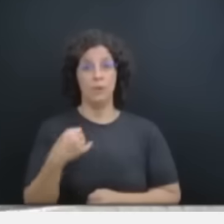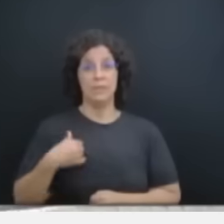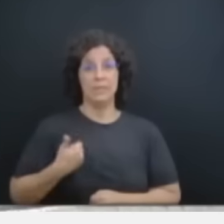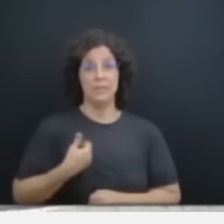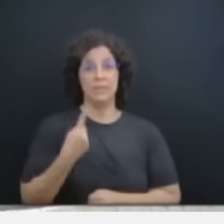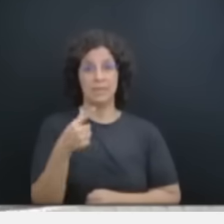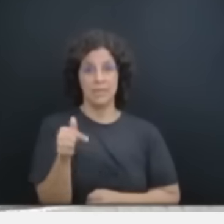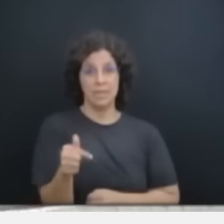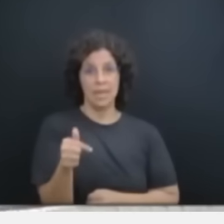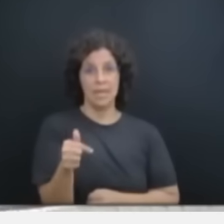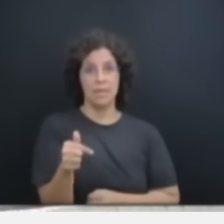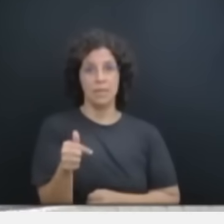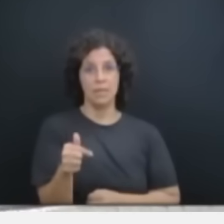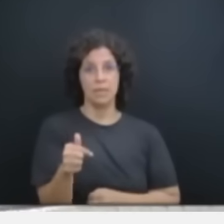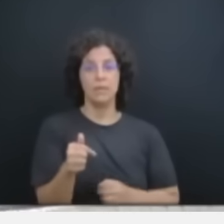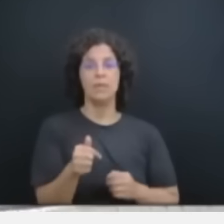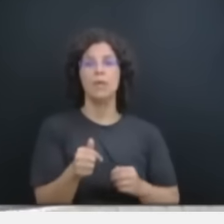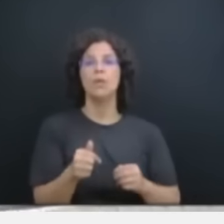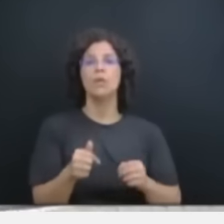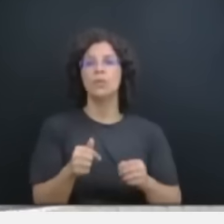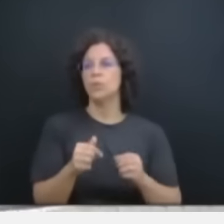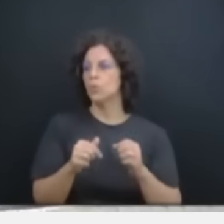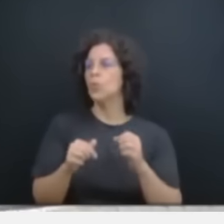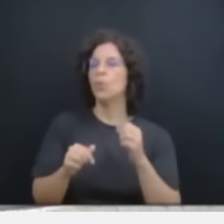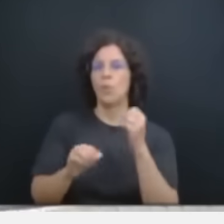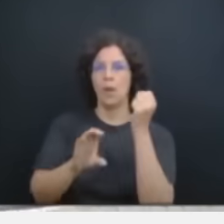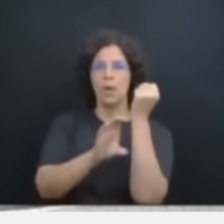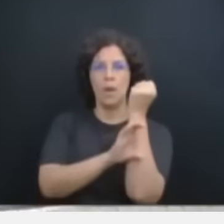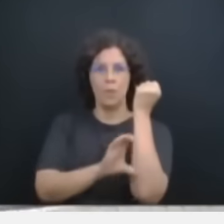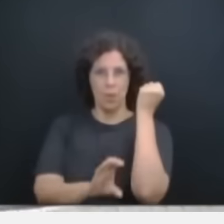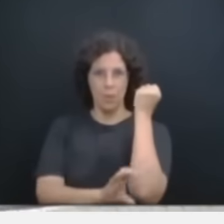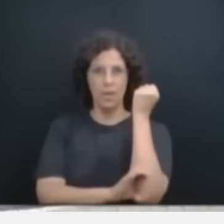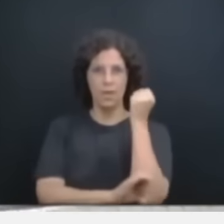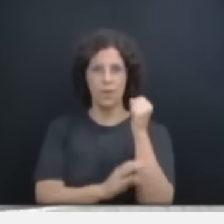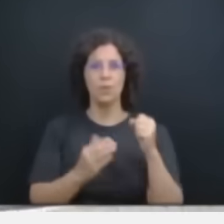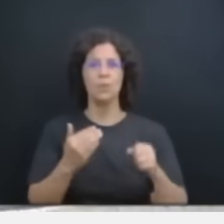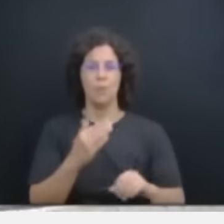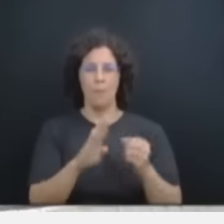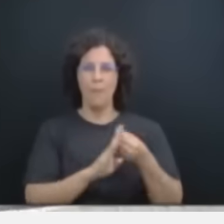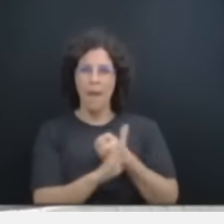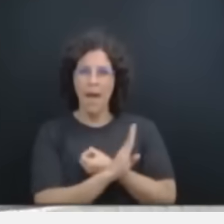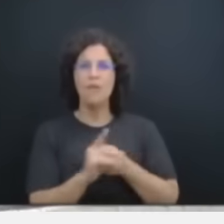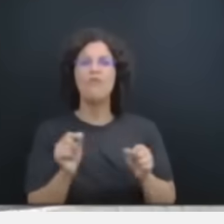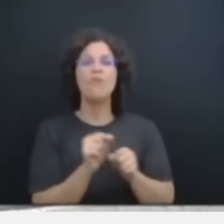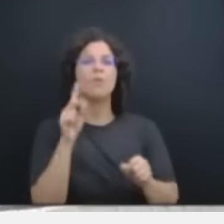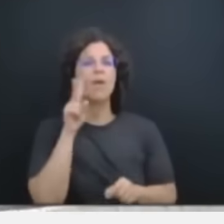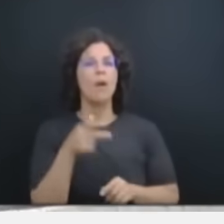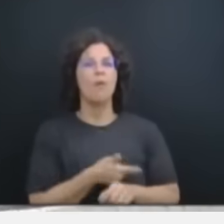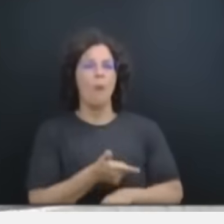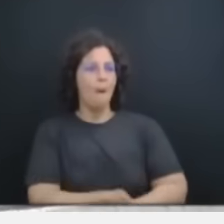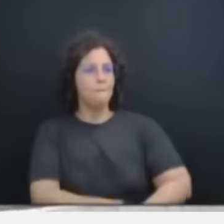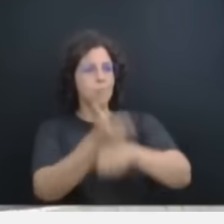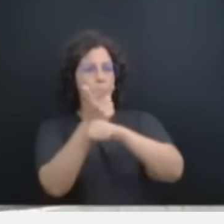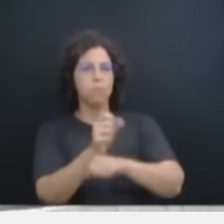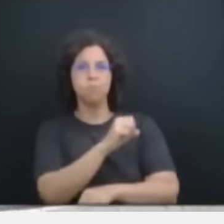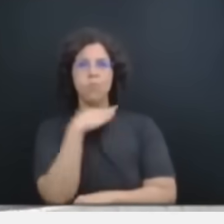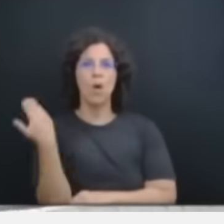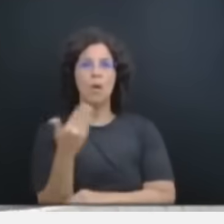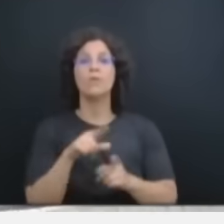no bairro Campo Comprido executado covardemente pela